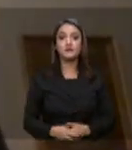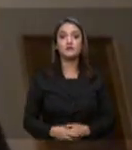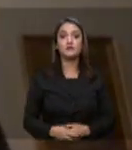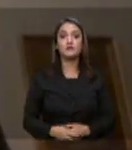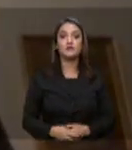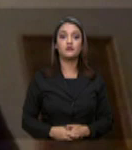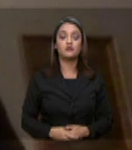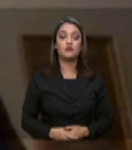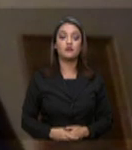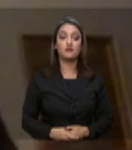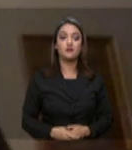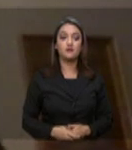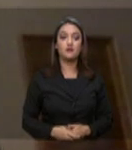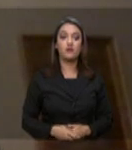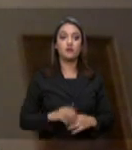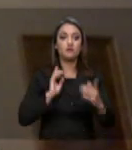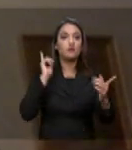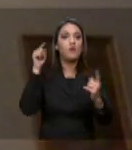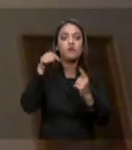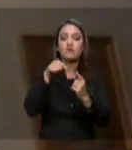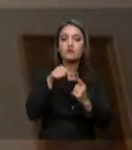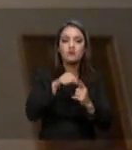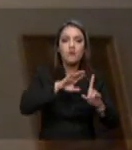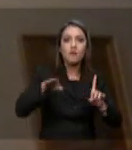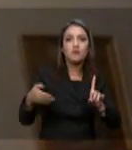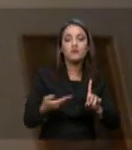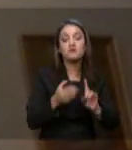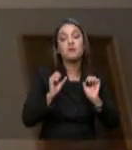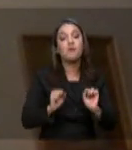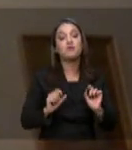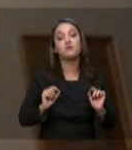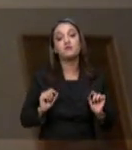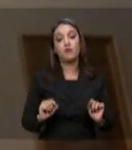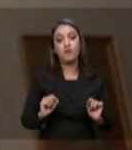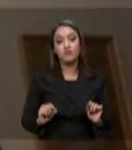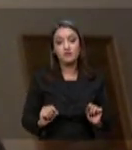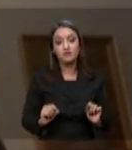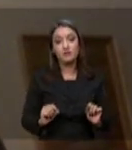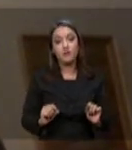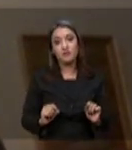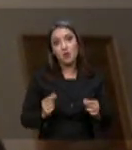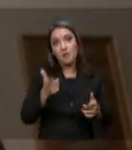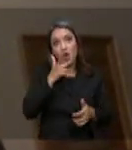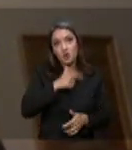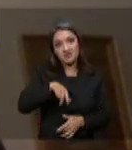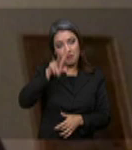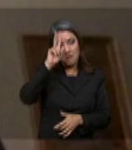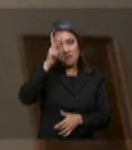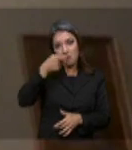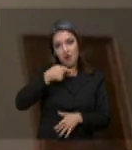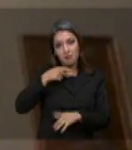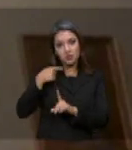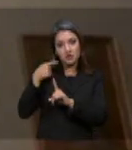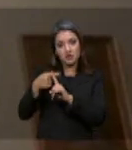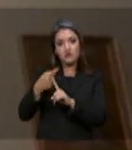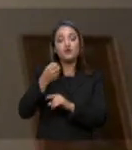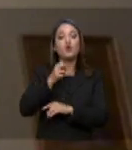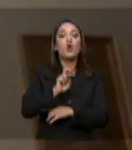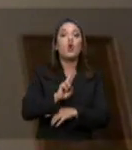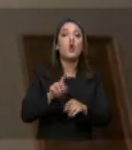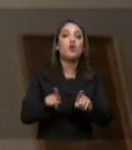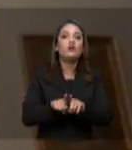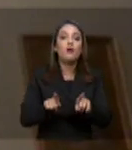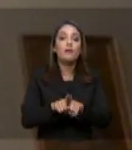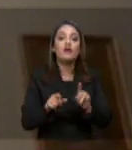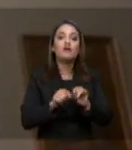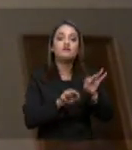e o propósito do autor da conduta pode ser o alcance de um benefício ou a criação de